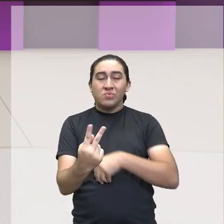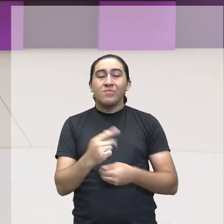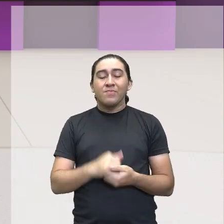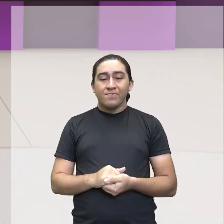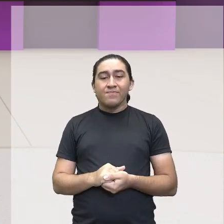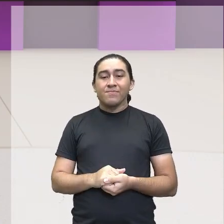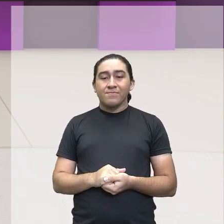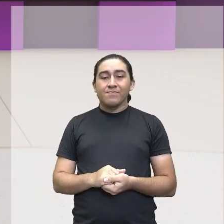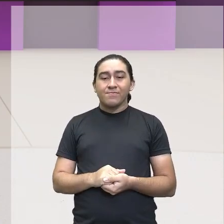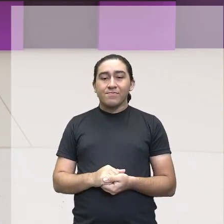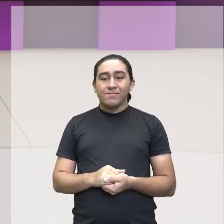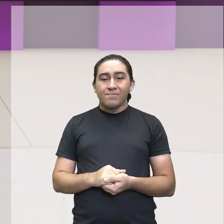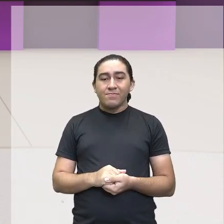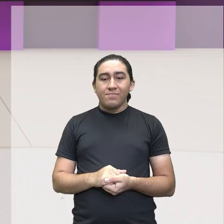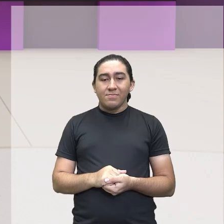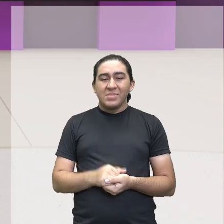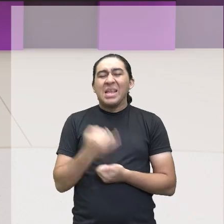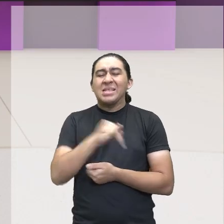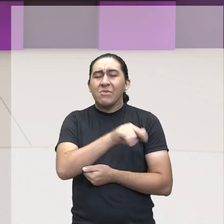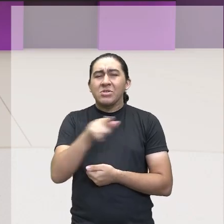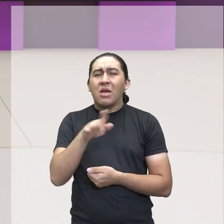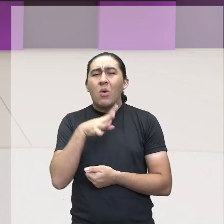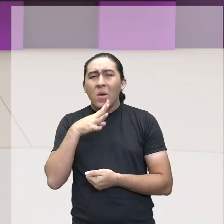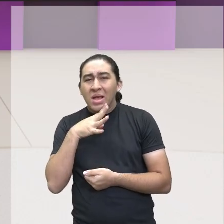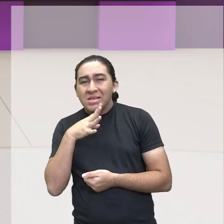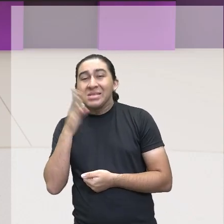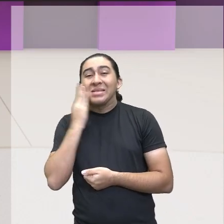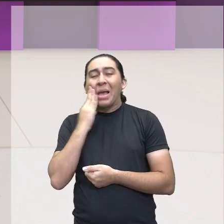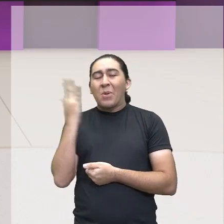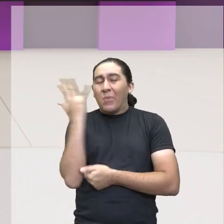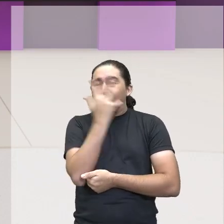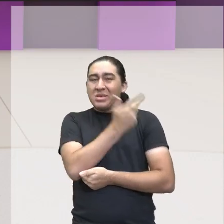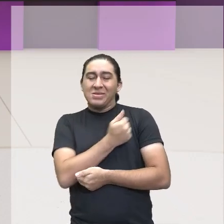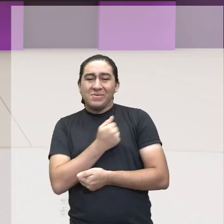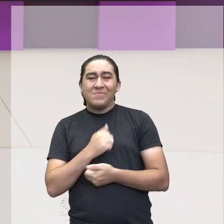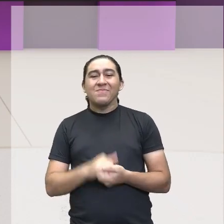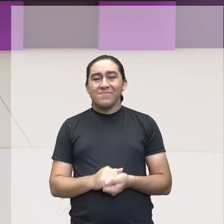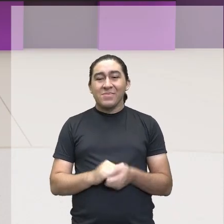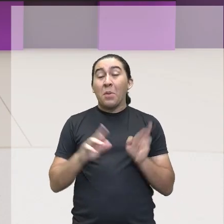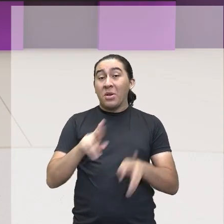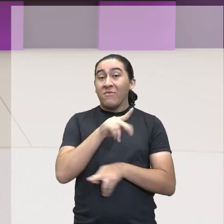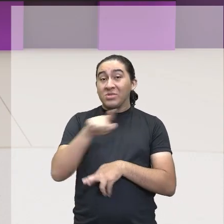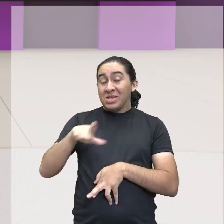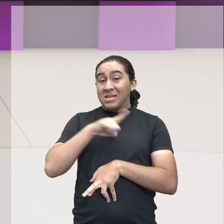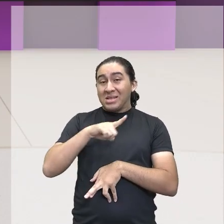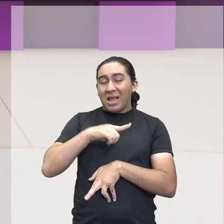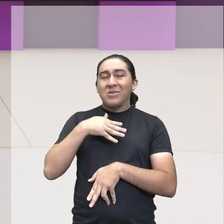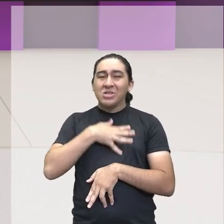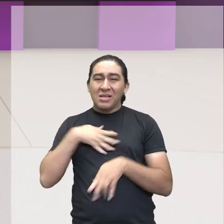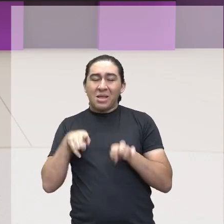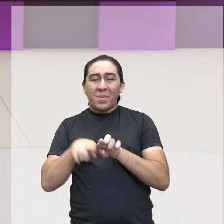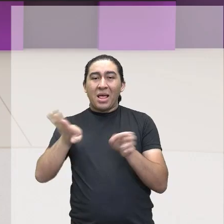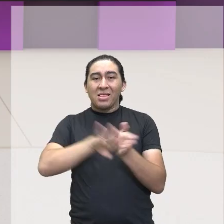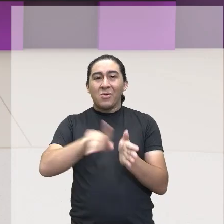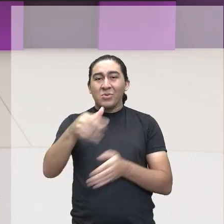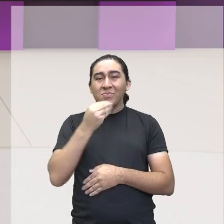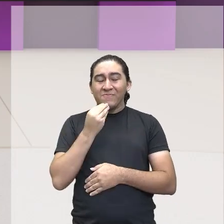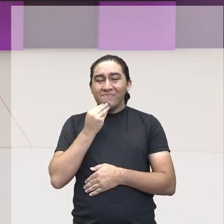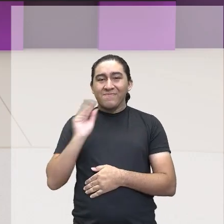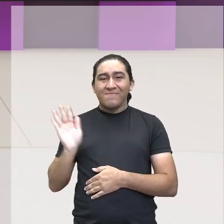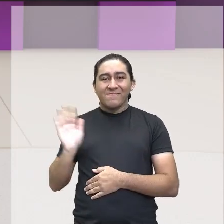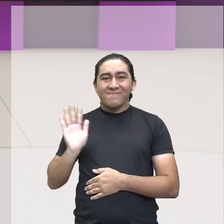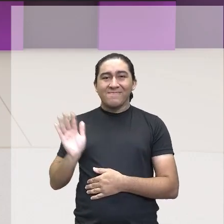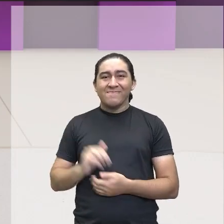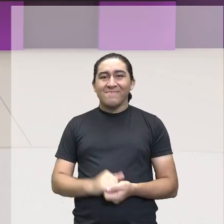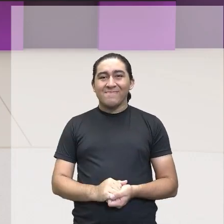e Solimões. Quem já viu sabe que é muito bonito, não é verdade? Espero que vocês tenham gostado. Até uma próxima oportunidade.